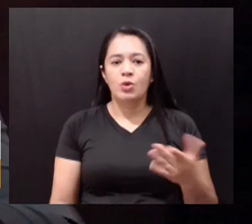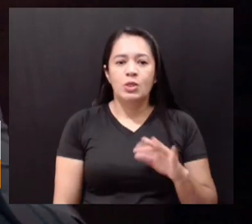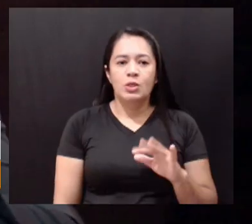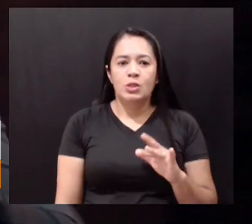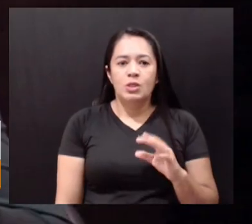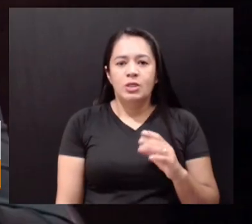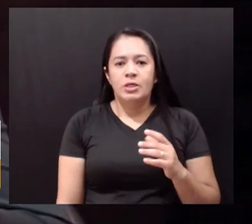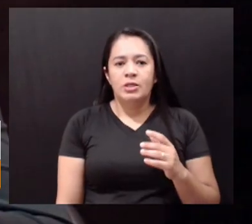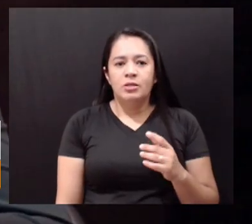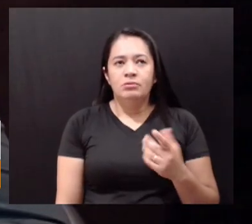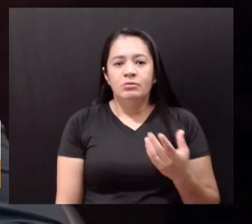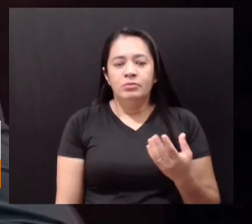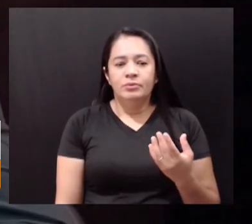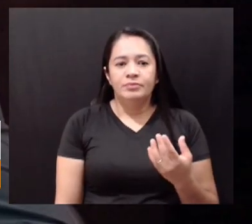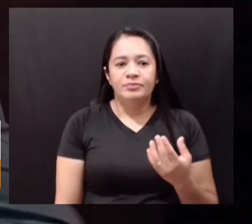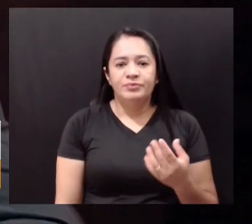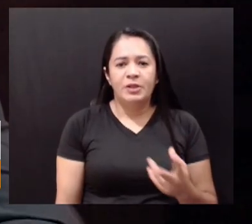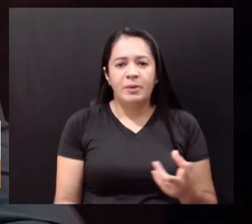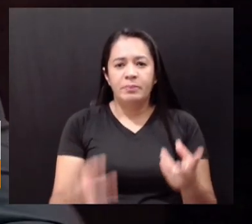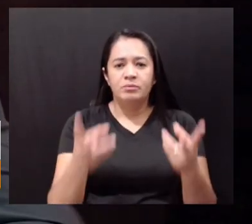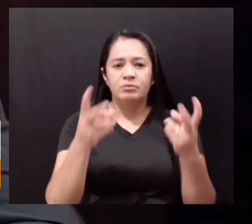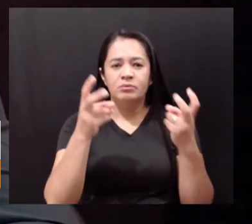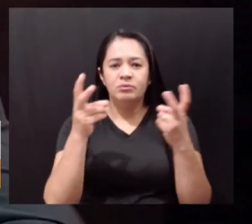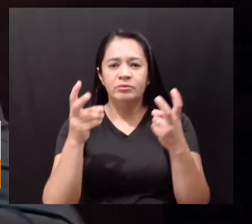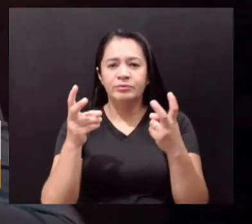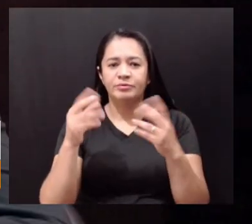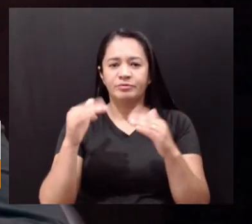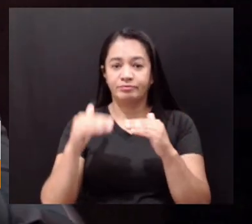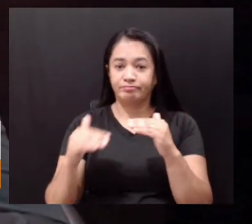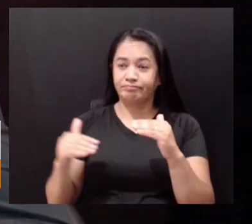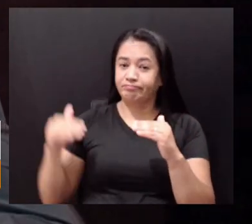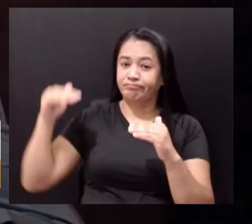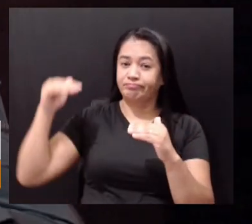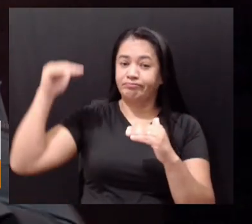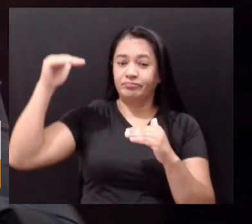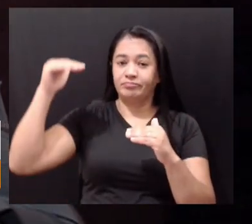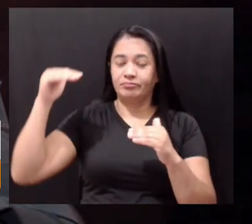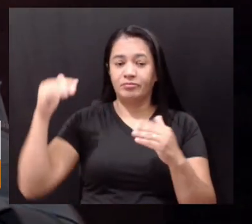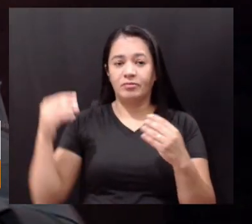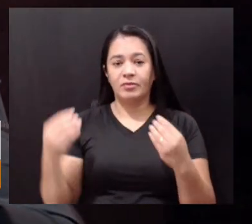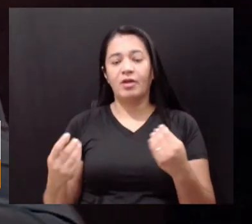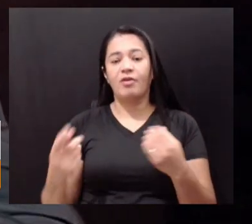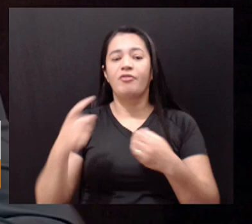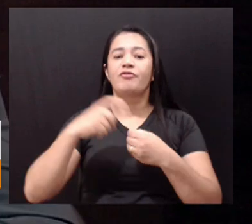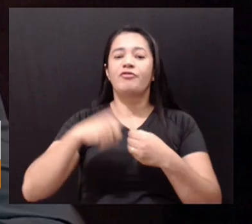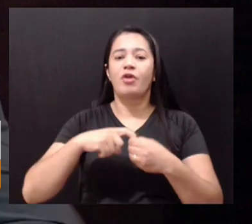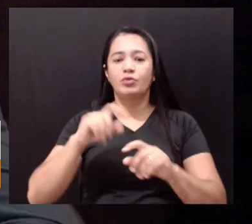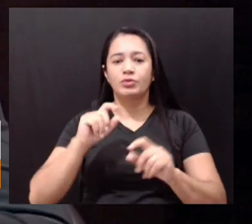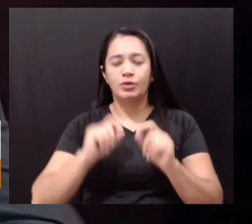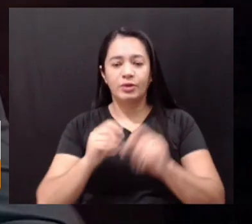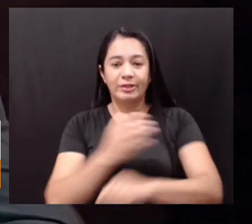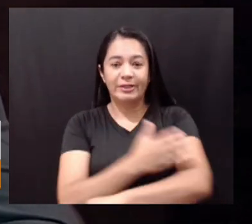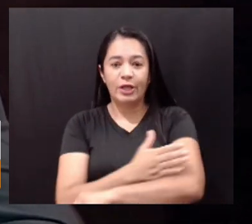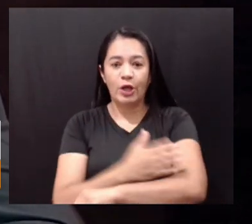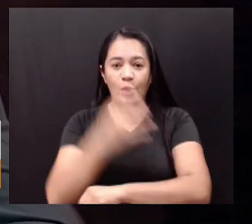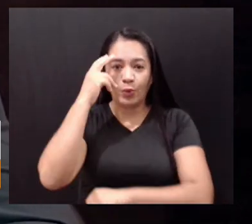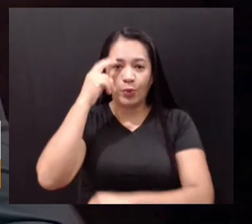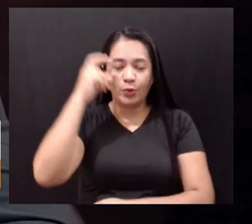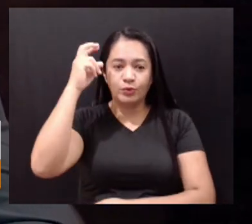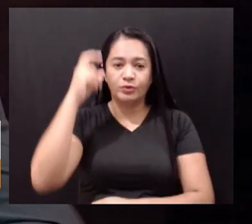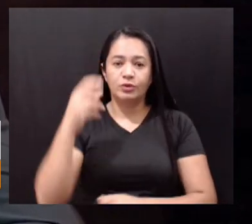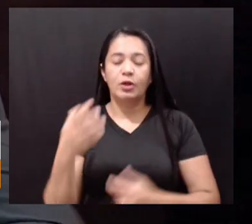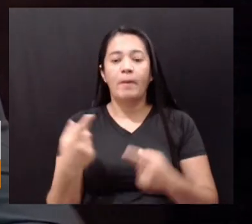de percepção em relação à hierarquia que é muito grande. Então isso volta na questão de cultura de novo, então os jovens hoje, eles